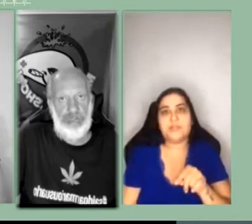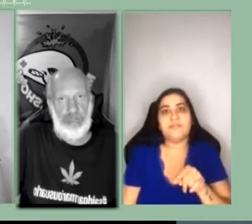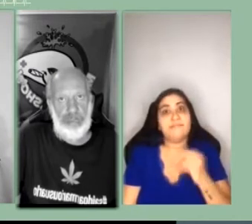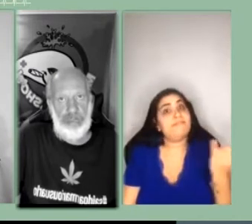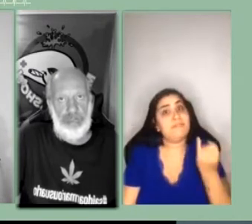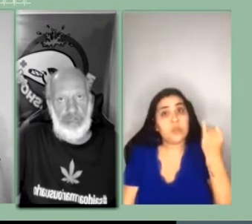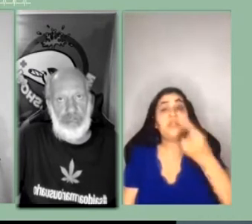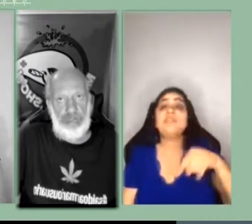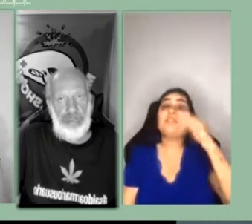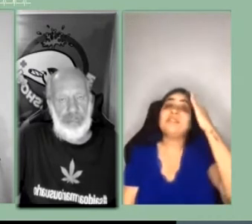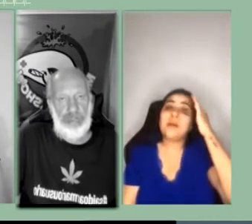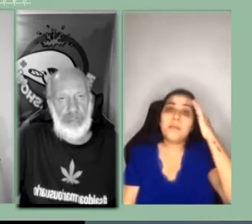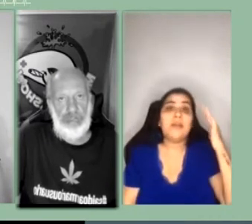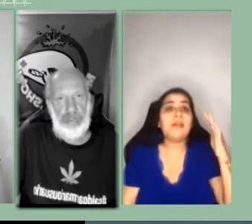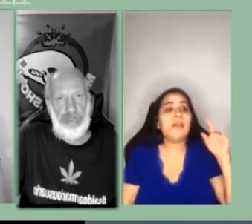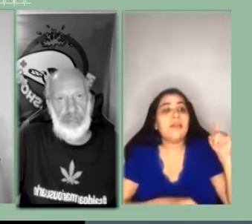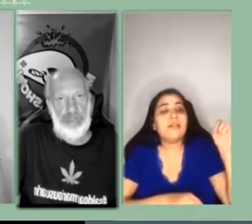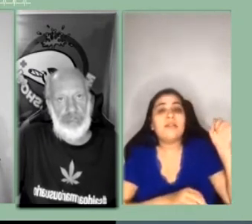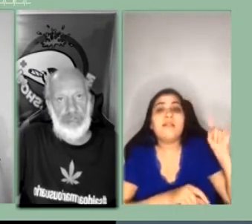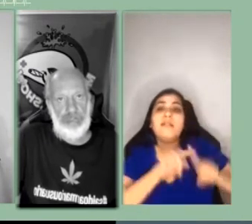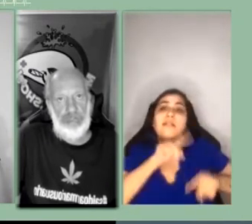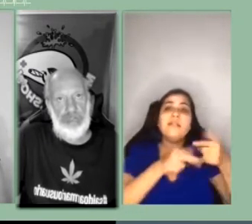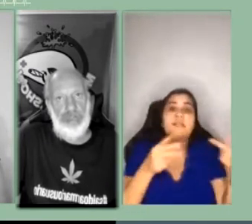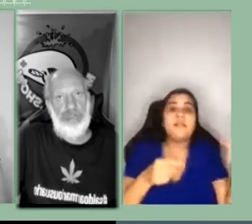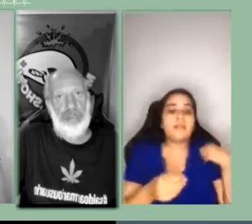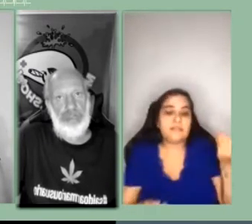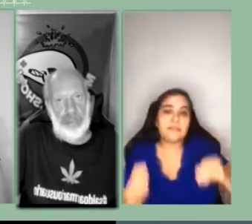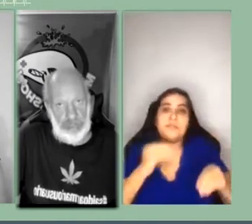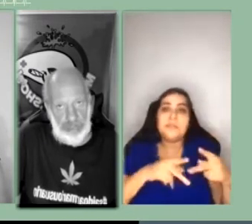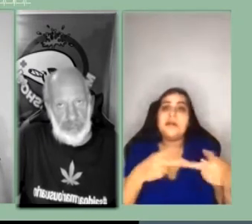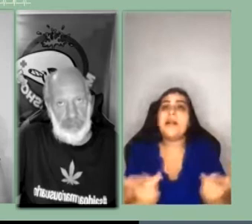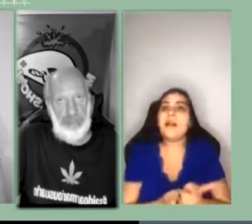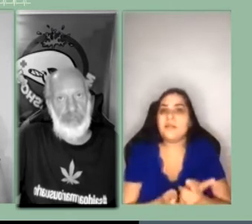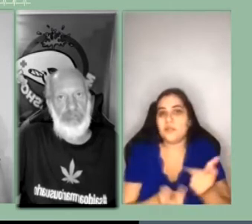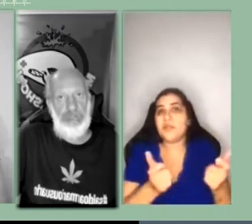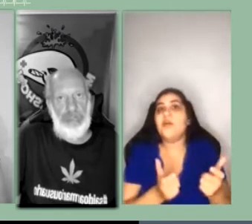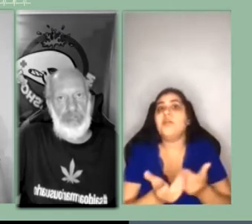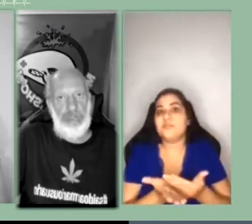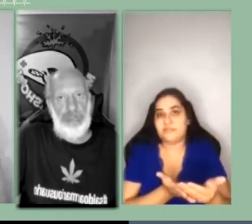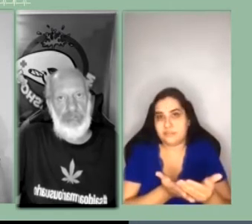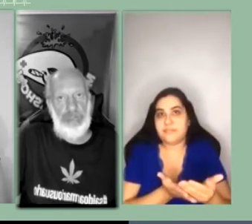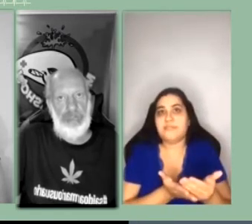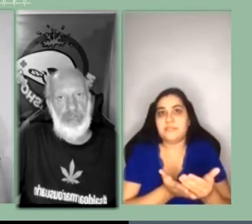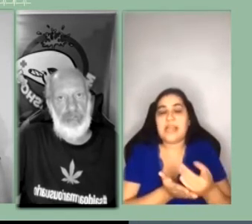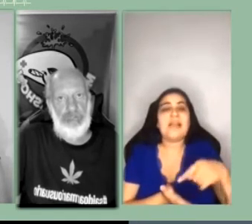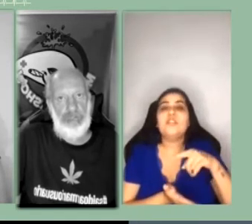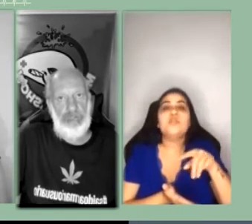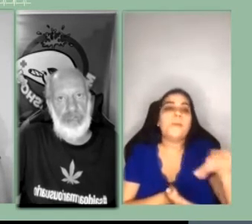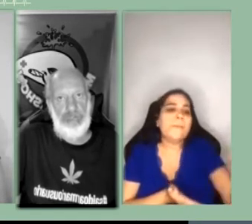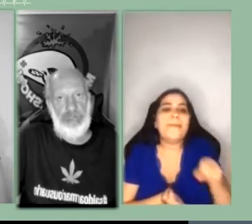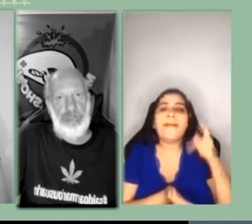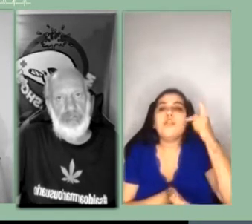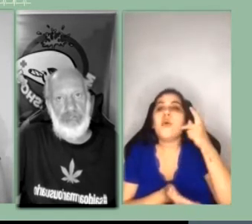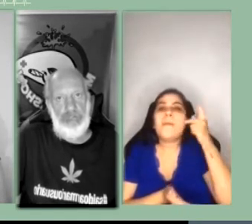os ingredientes que a gente coloca no nosso prato e a origem deles, né? A gente não pega e coloca aquele tomate